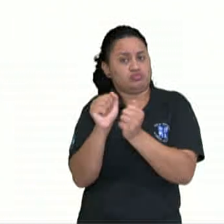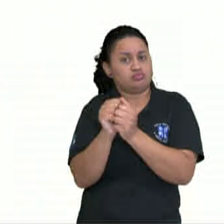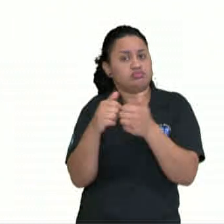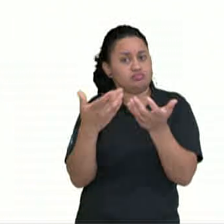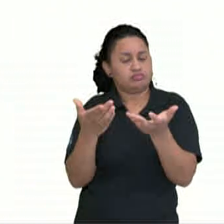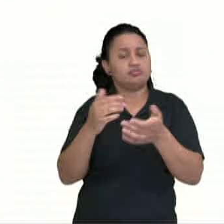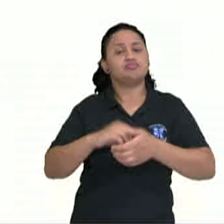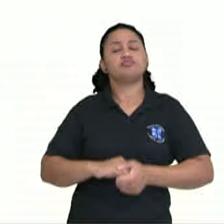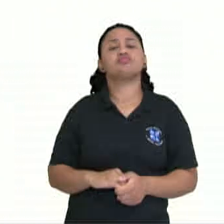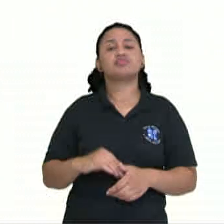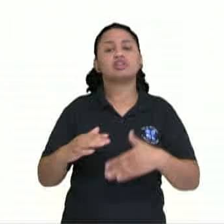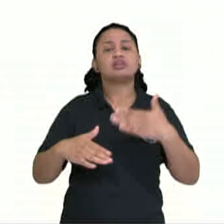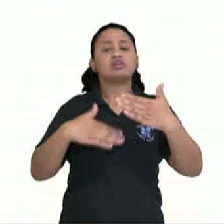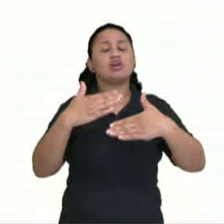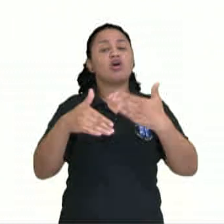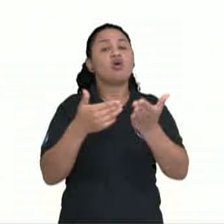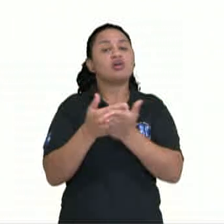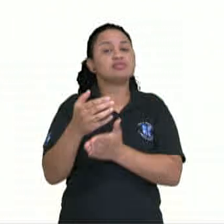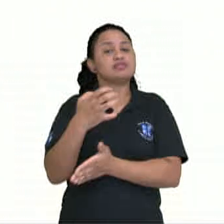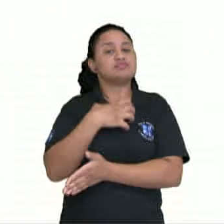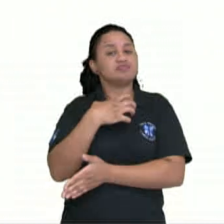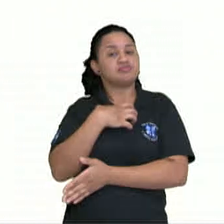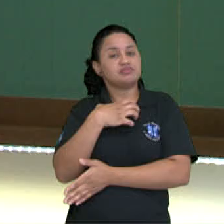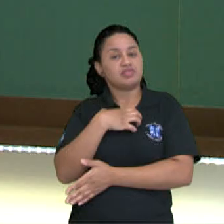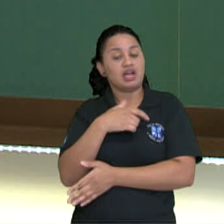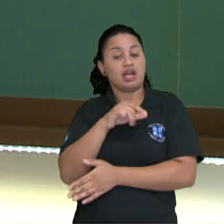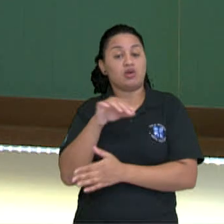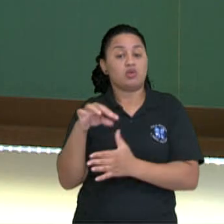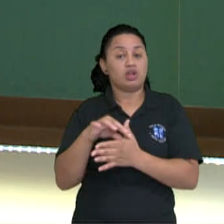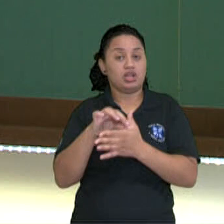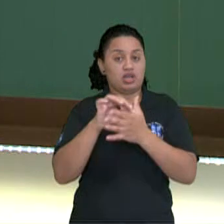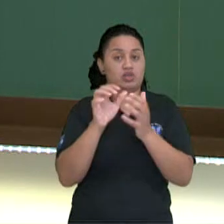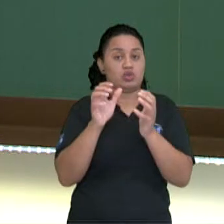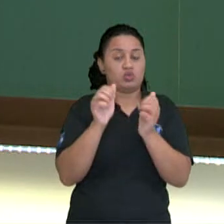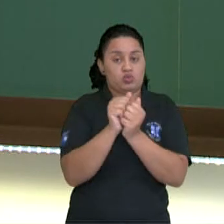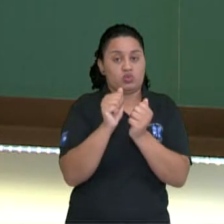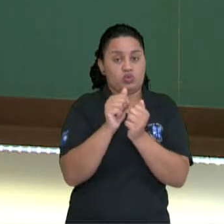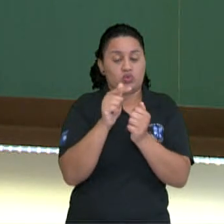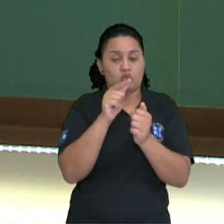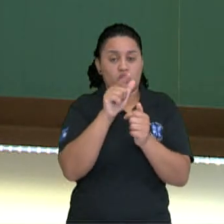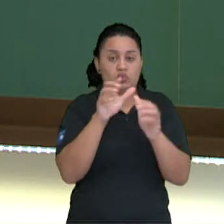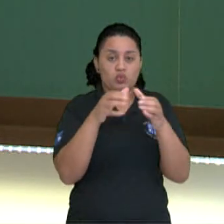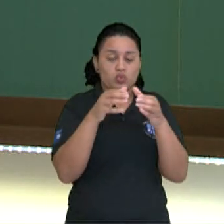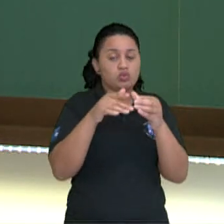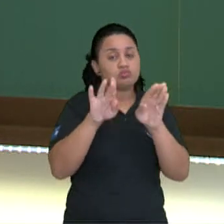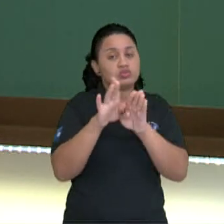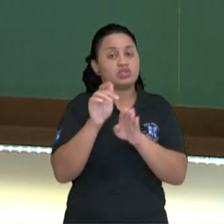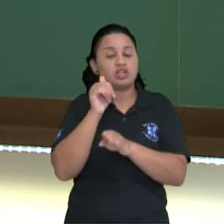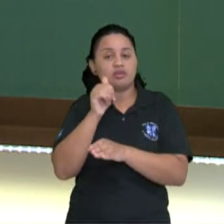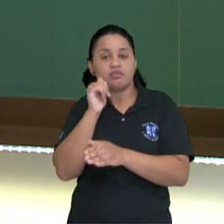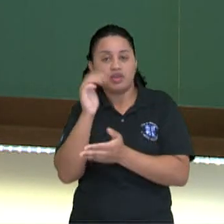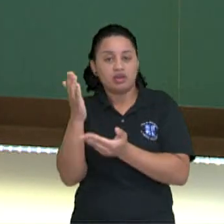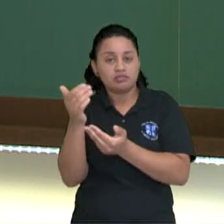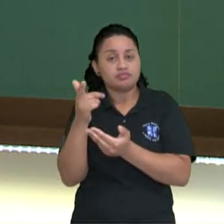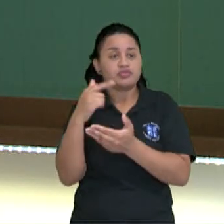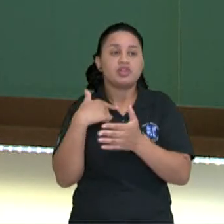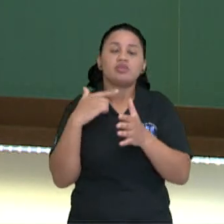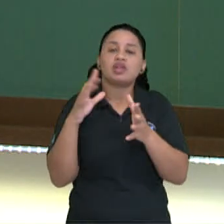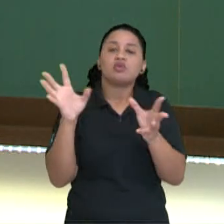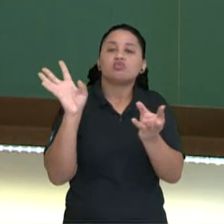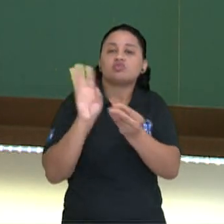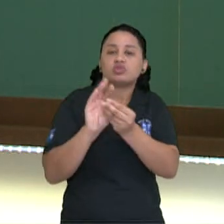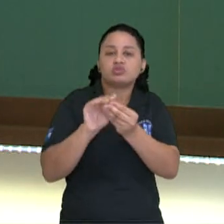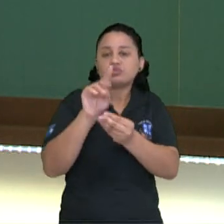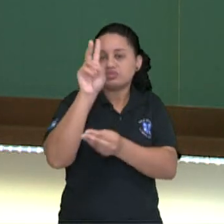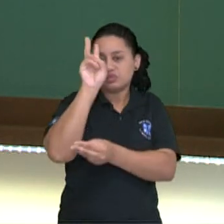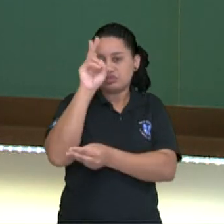Aos poucos, nasce o afeto entre o líder do grupo e a jovem. Então aqui a gente tem um resumo do enredo da